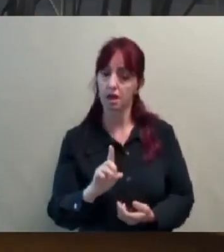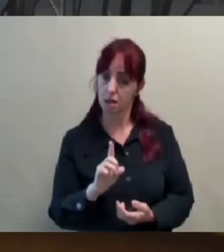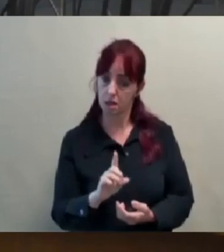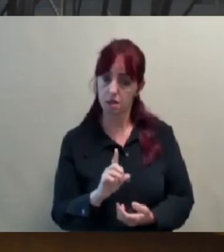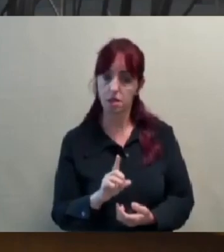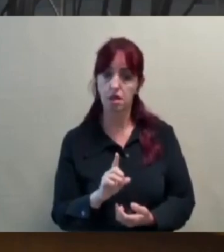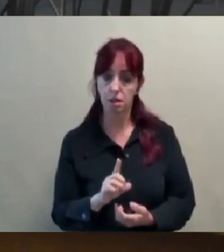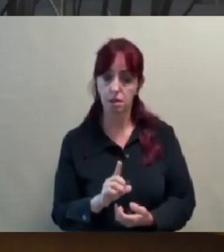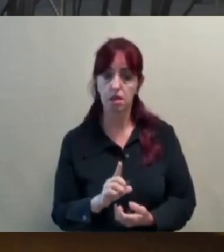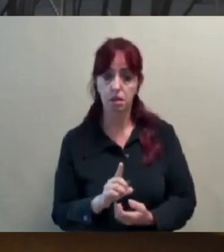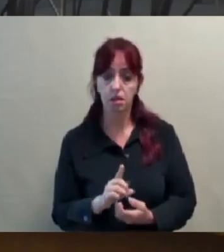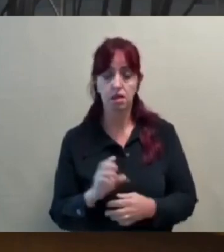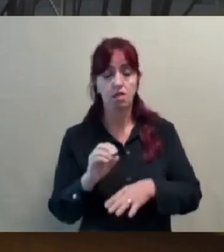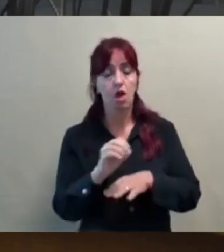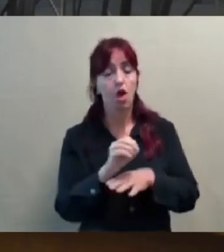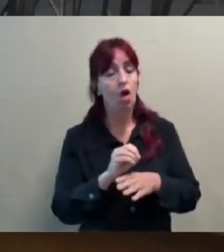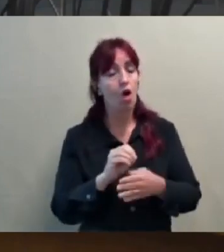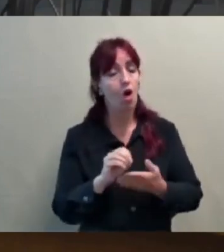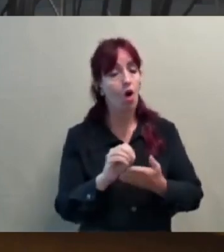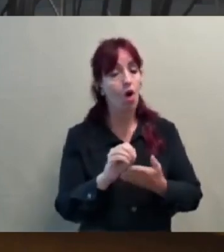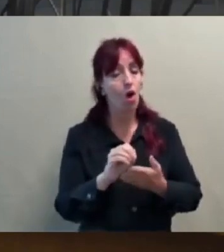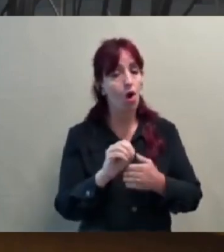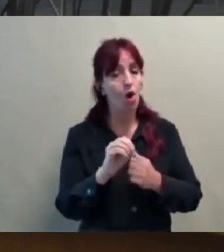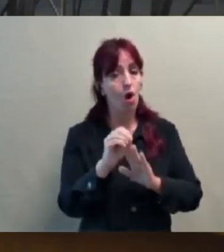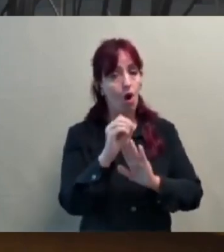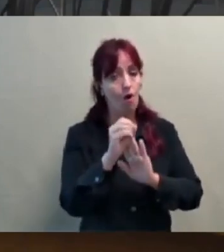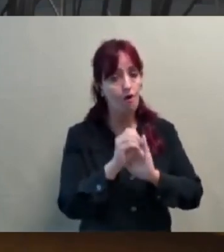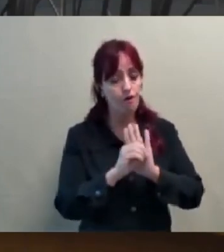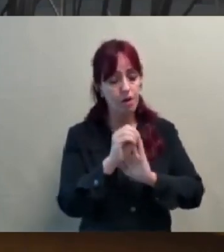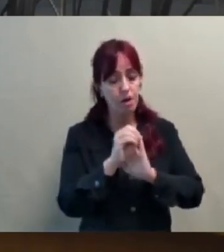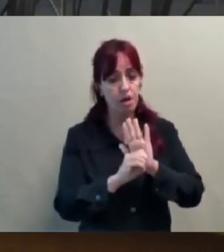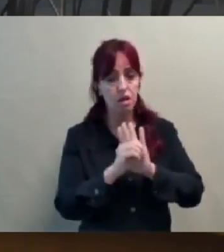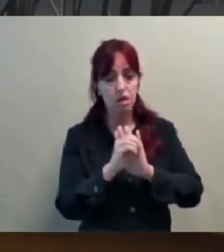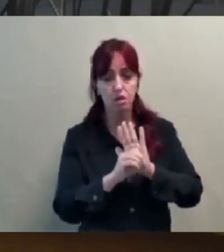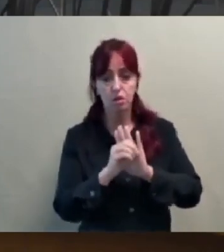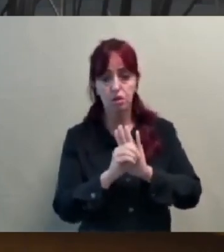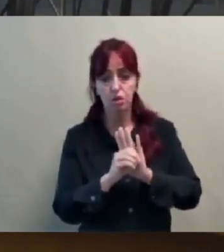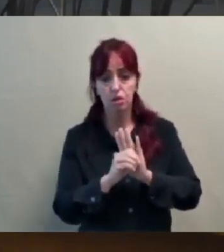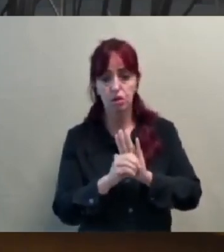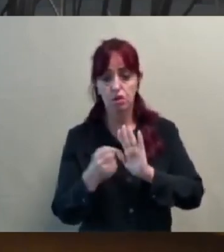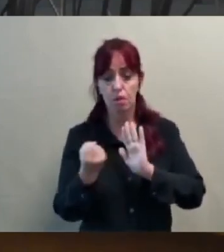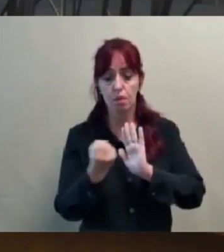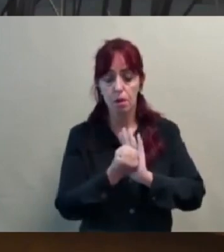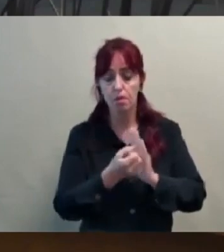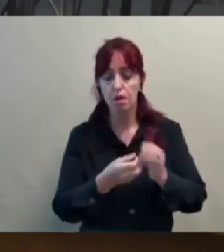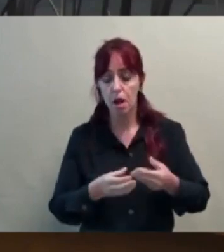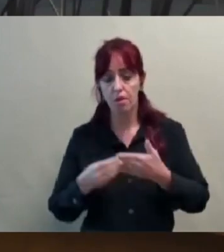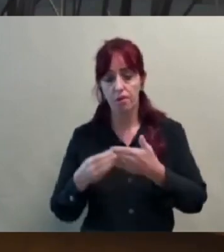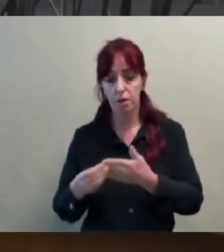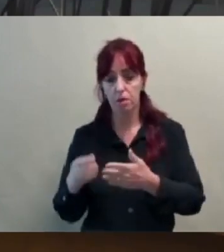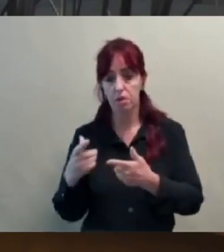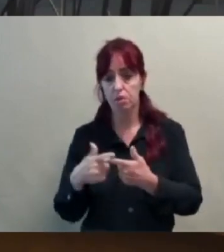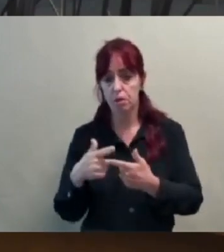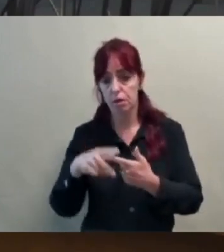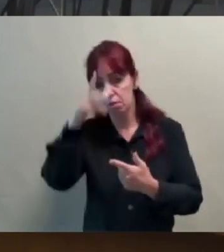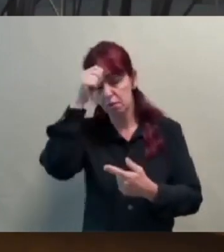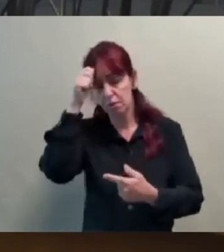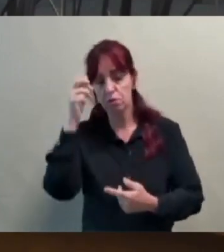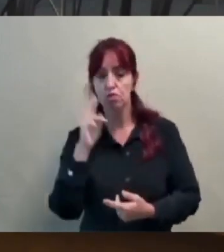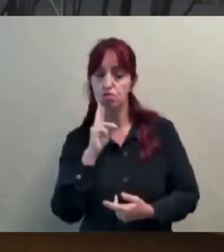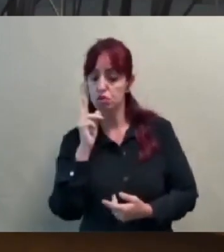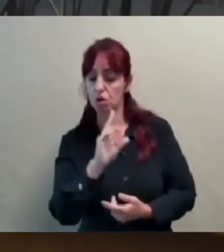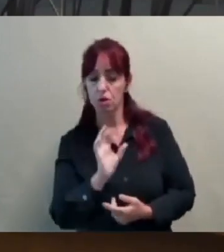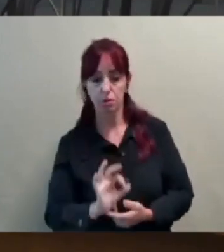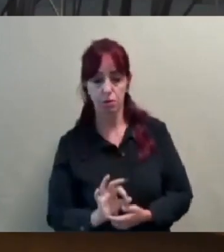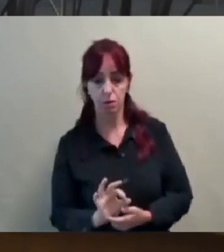vários ofícios que não foram respondidos pela prefeitura. O próximo passo, segundo a